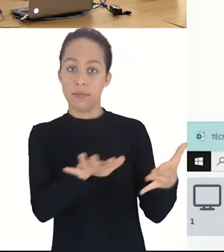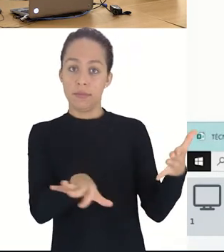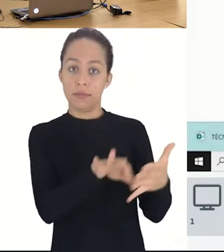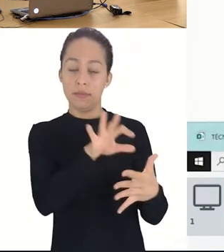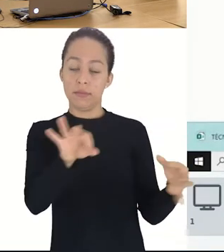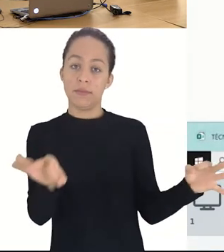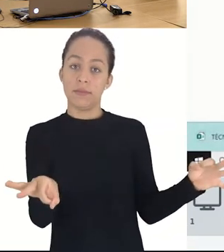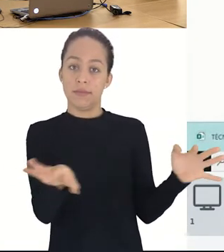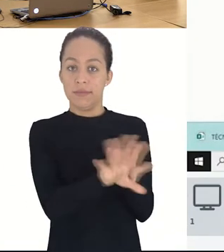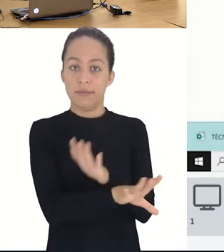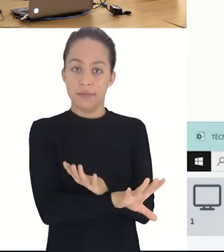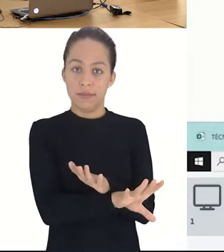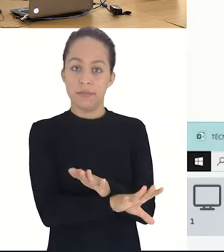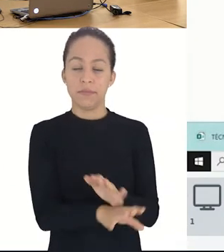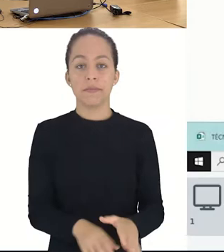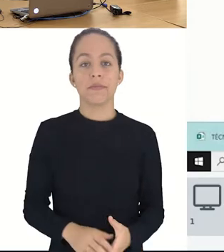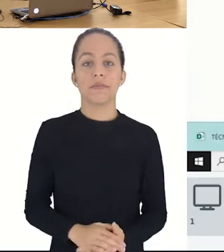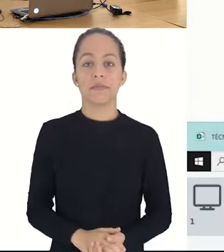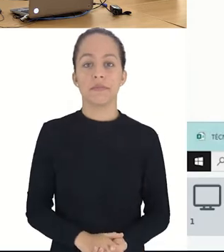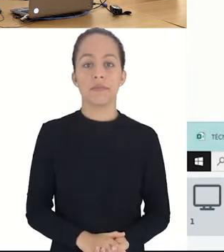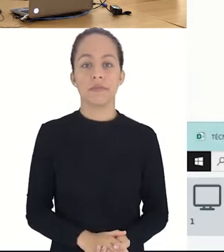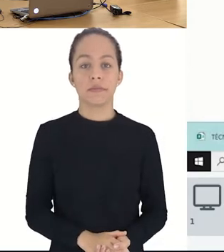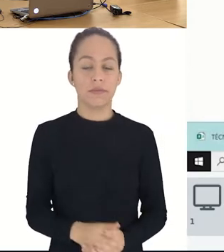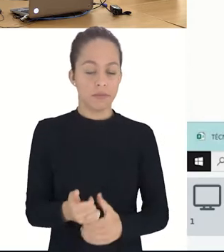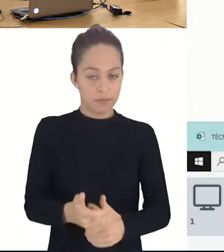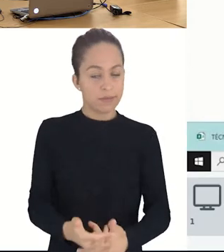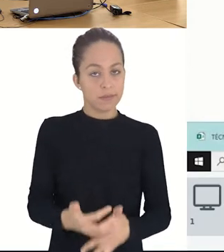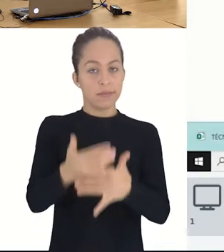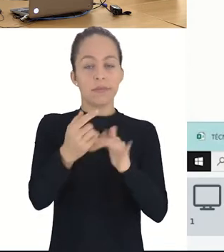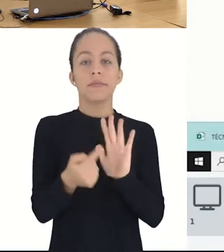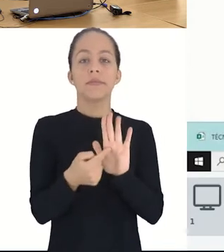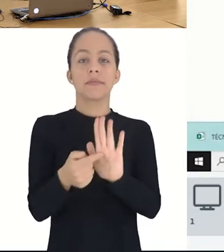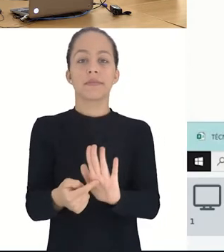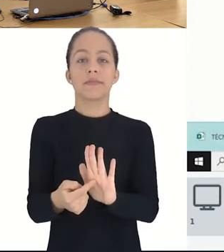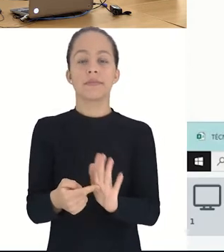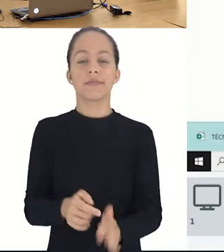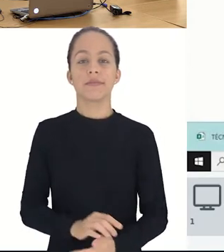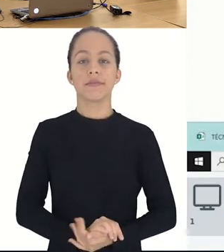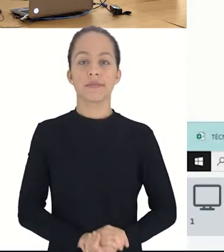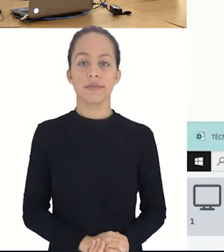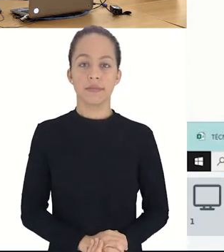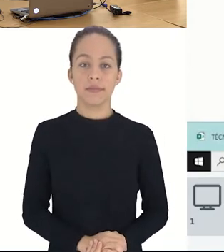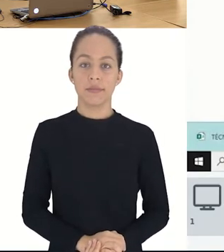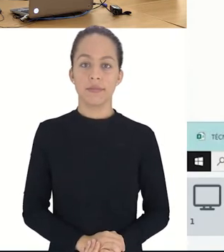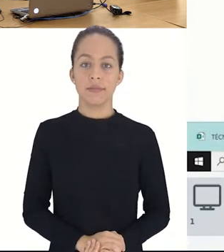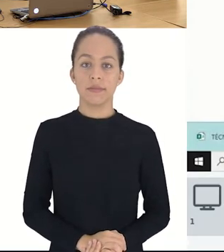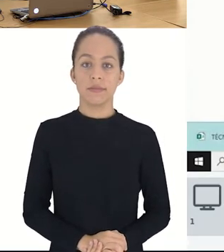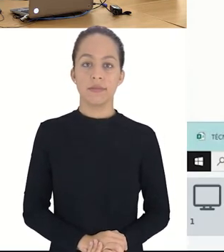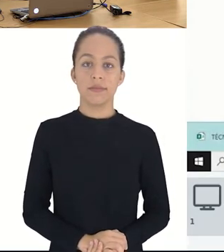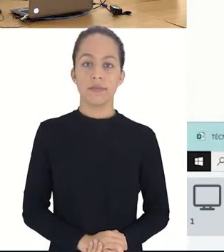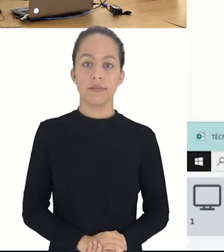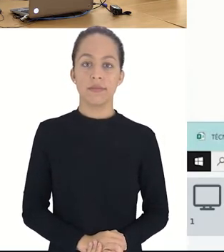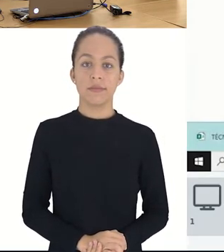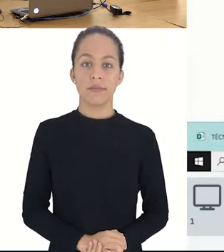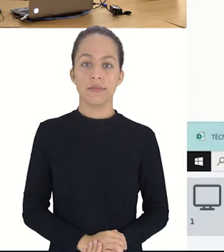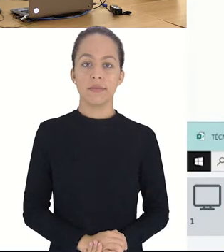e realizamos o sorteio bom então vamos rolar a tela até o final